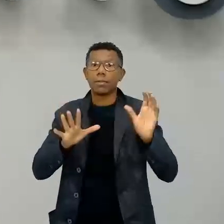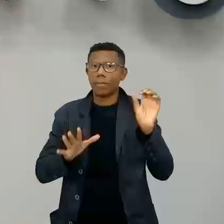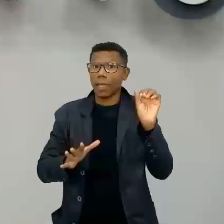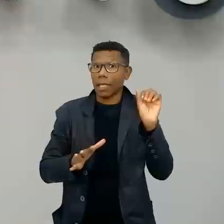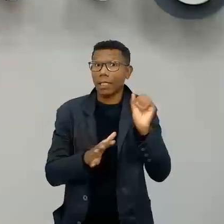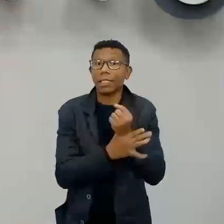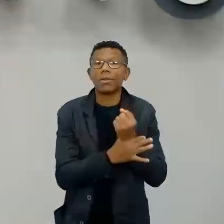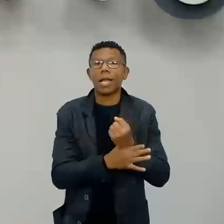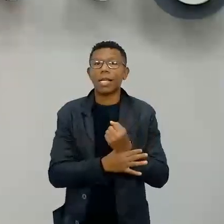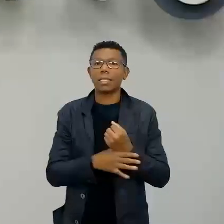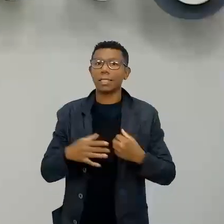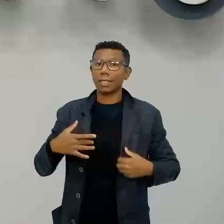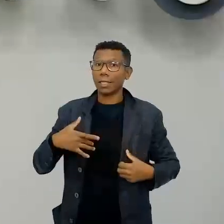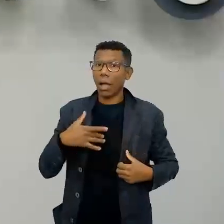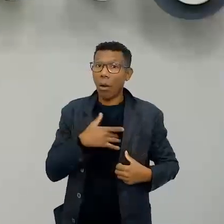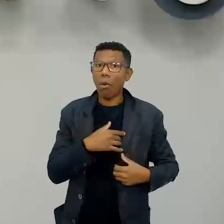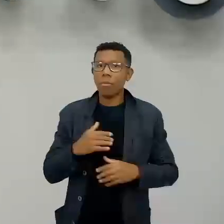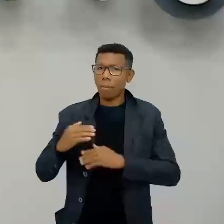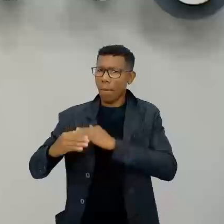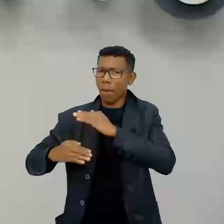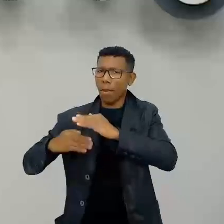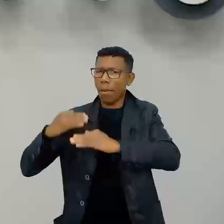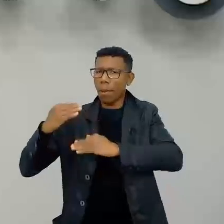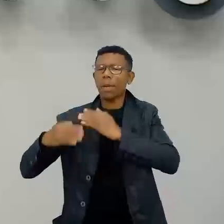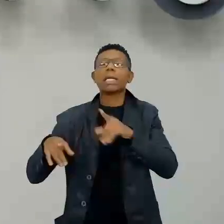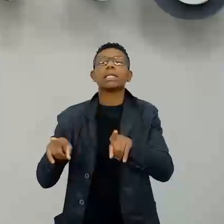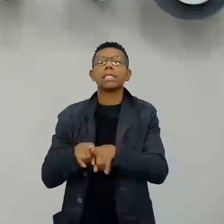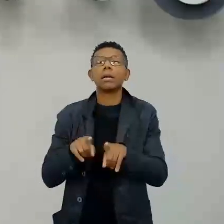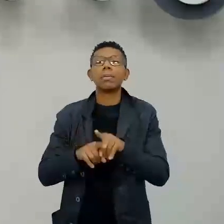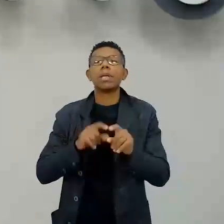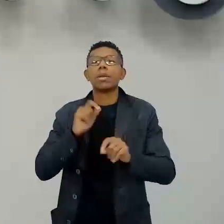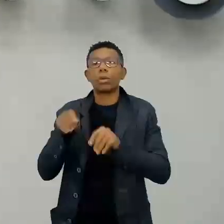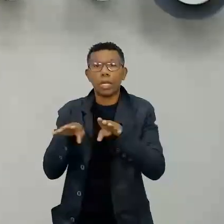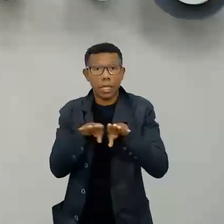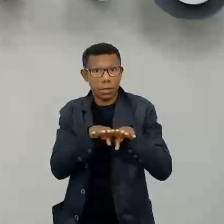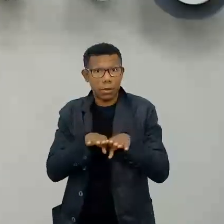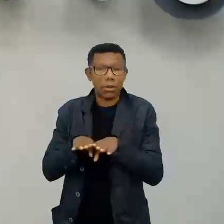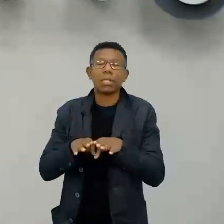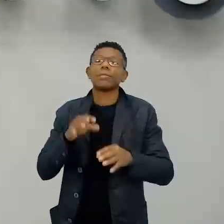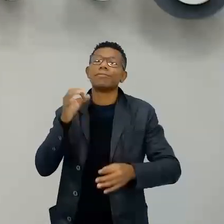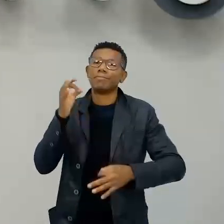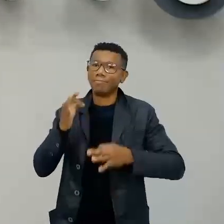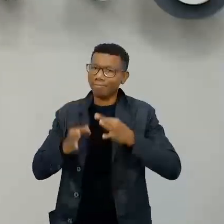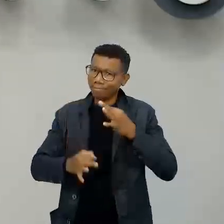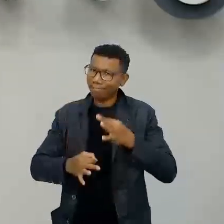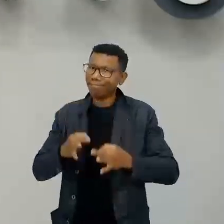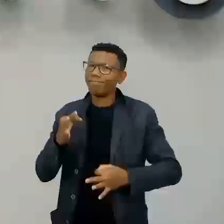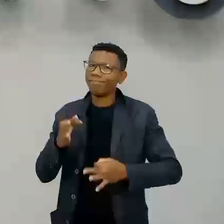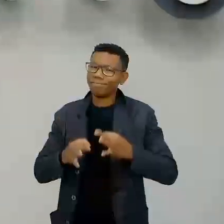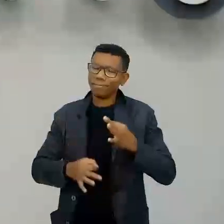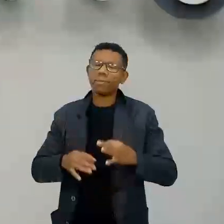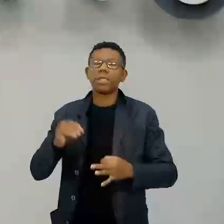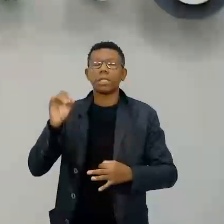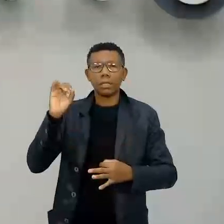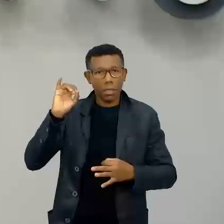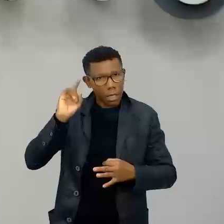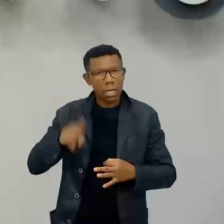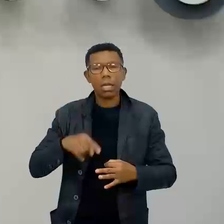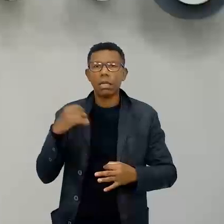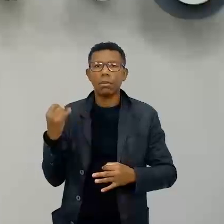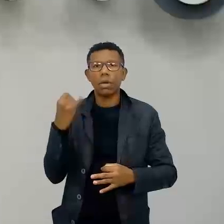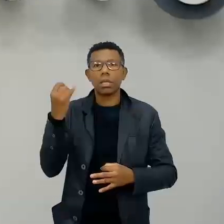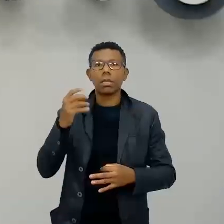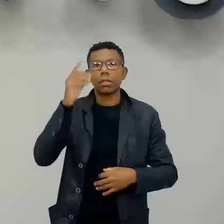o desenvolvimento, a igualdade e a justiça. Então, é sempre bom louvar a esses princípios que fundamentam, né,